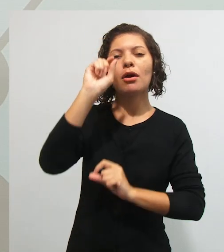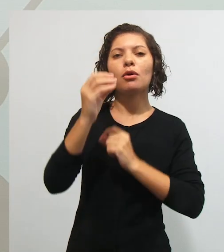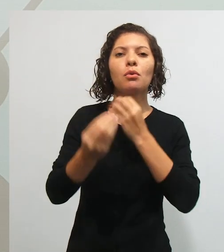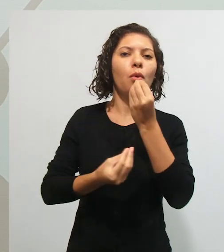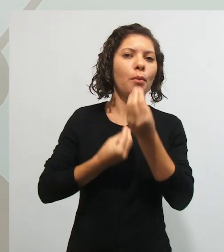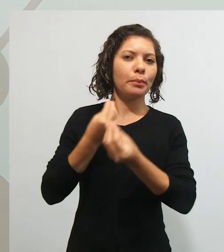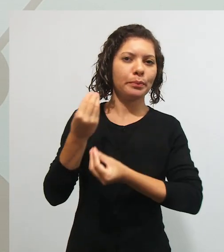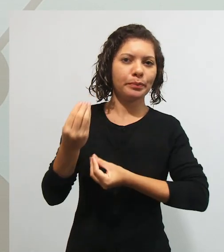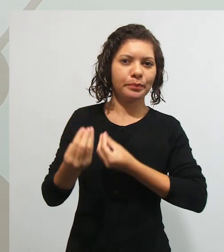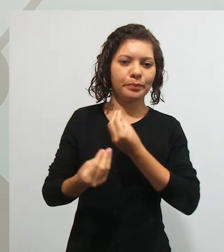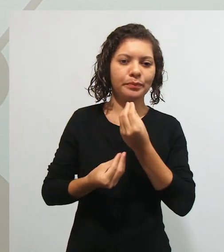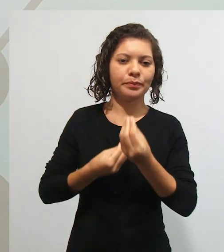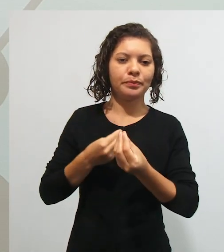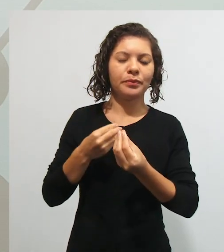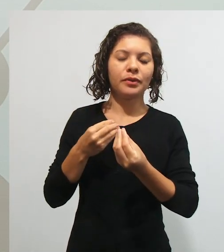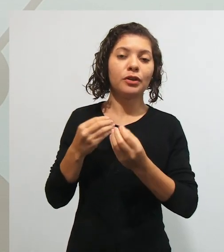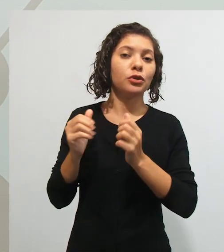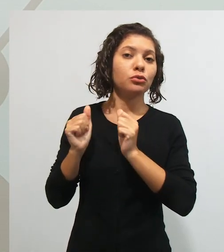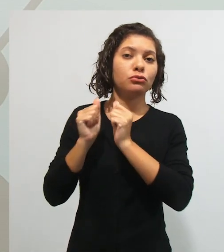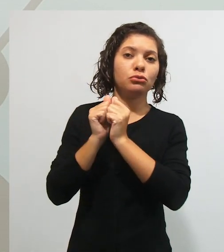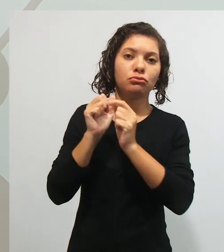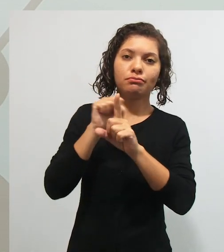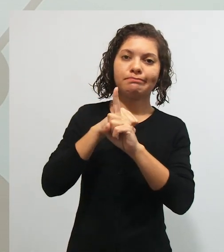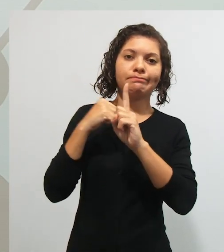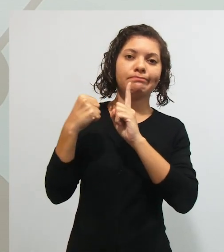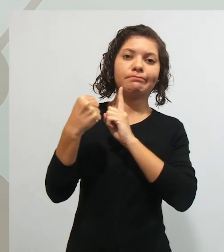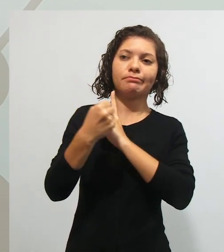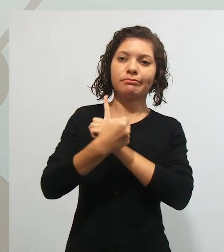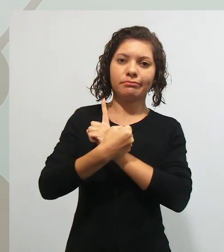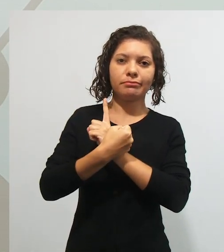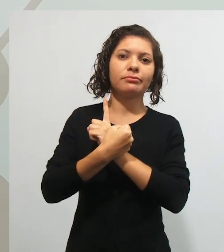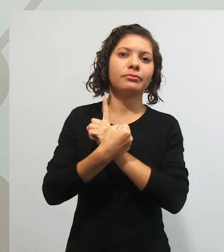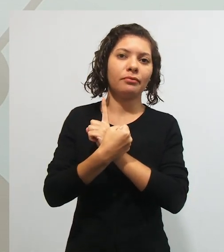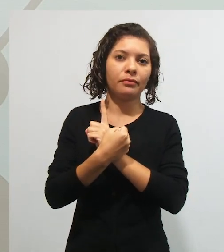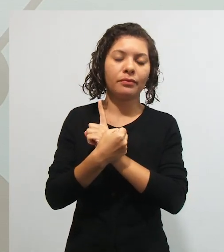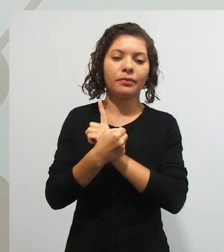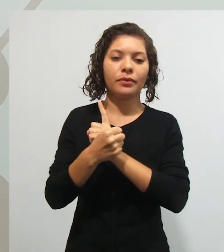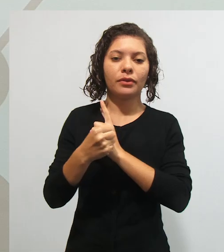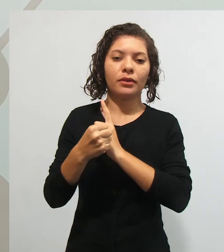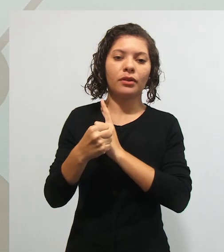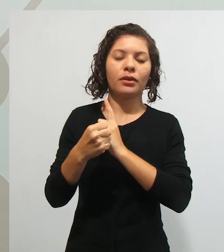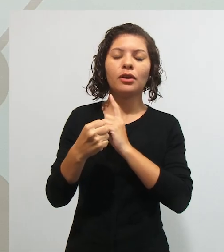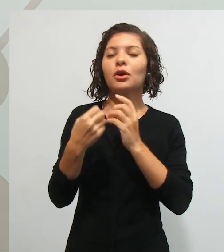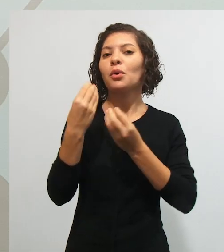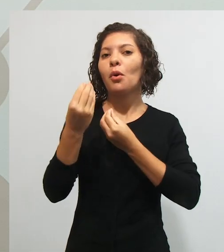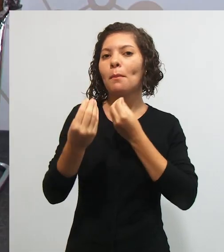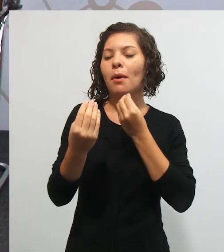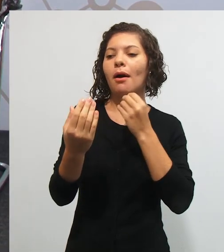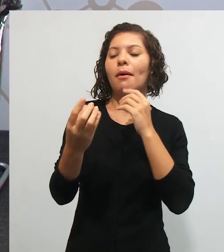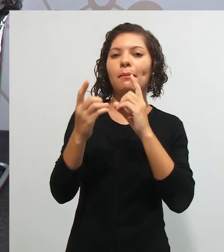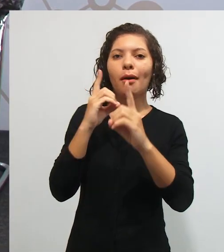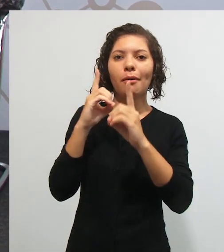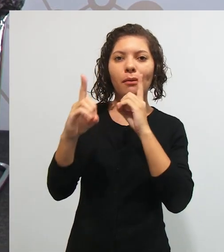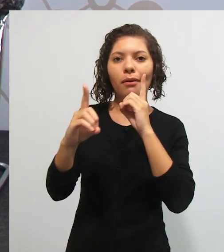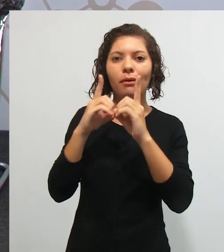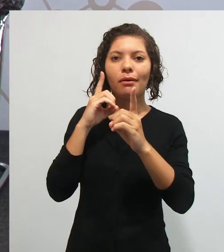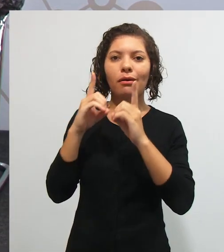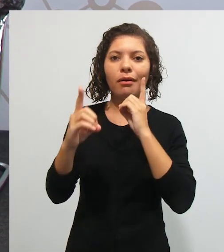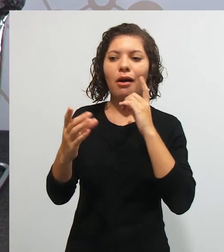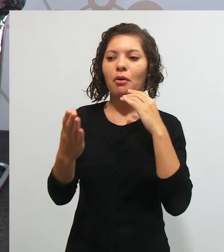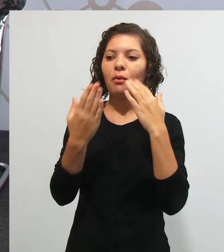crianças aprendem em sociedade, né? No processo dialógico, né?